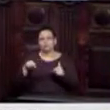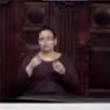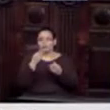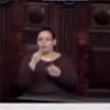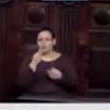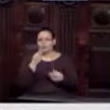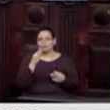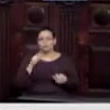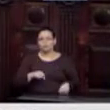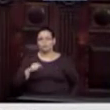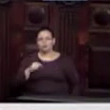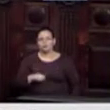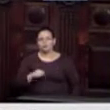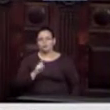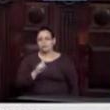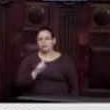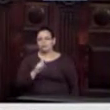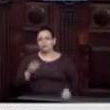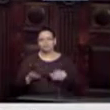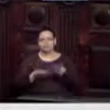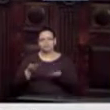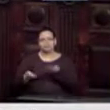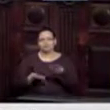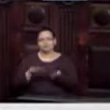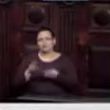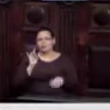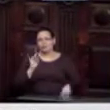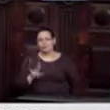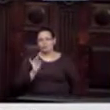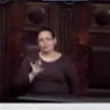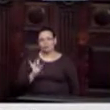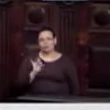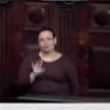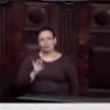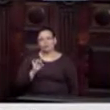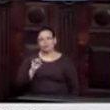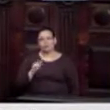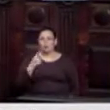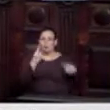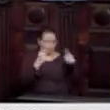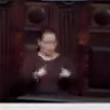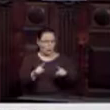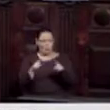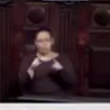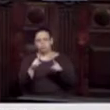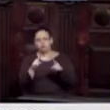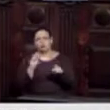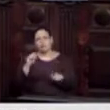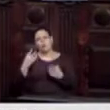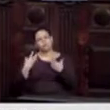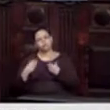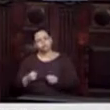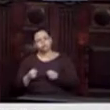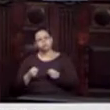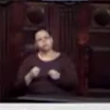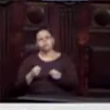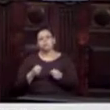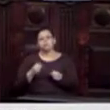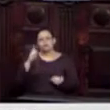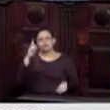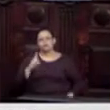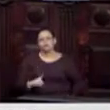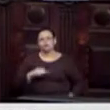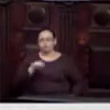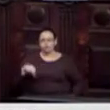falou o deputado Anderson Quartelmente, não se trata apenas de ser contra ou a favor da destruição de direitos